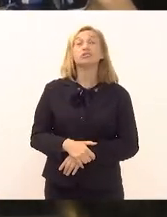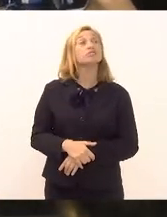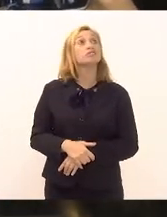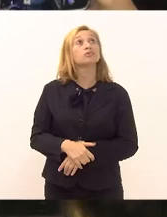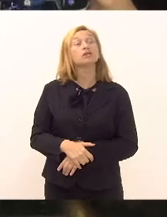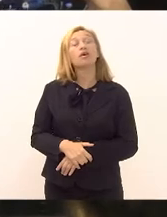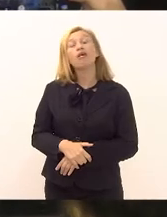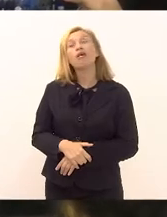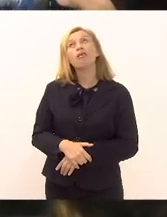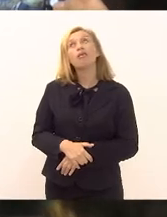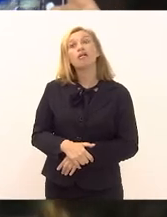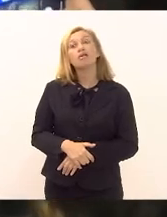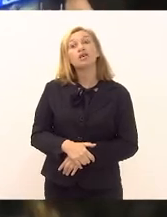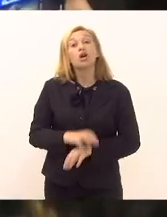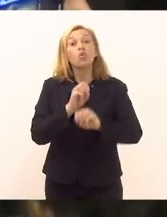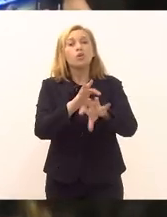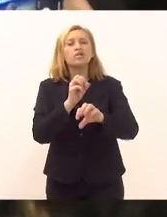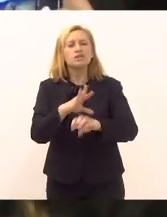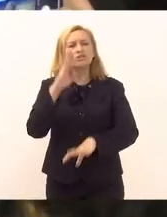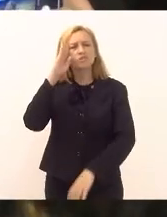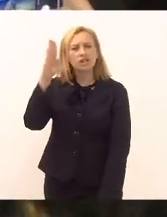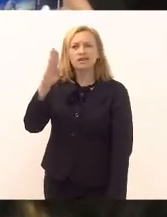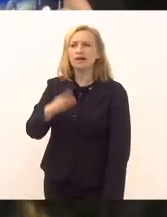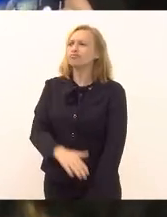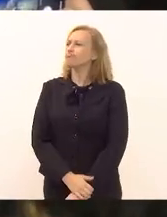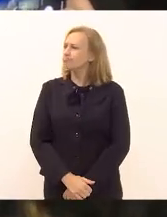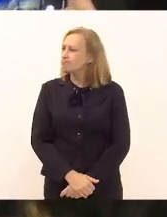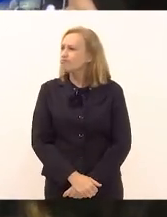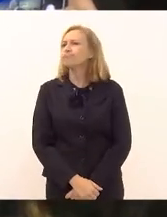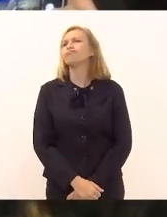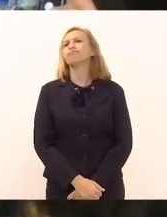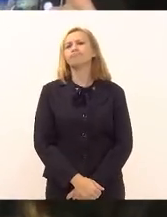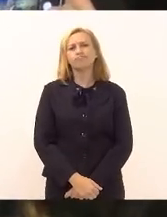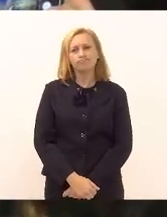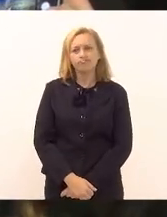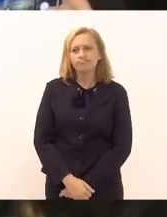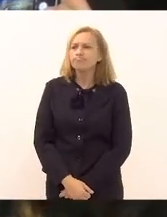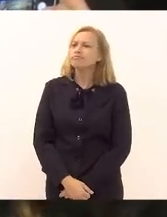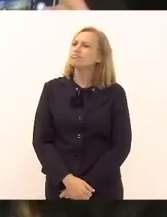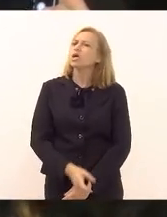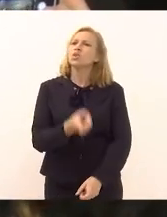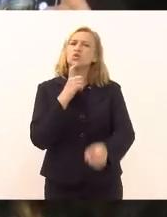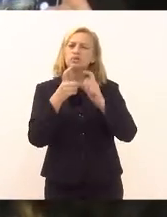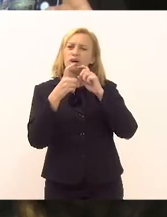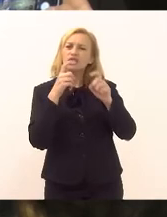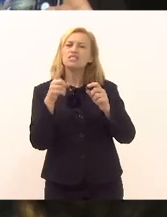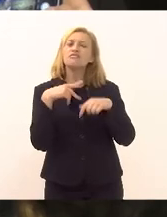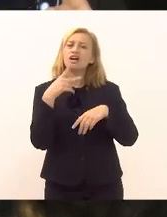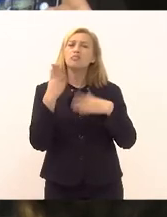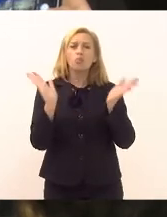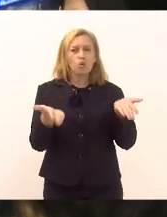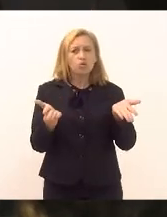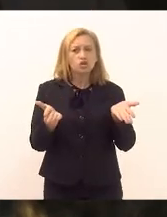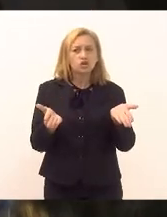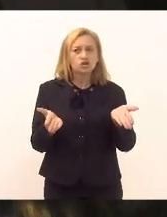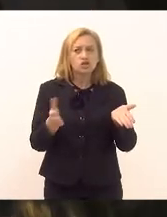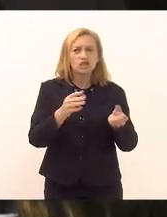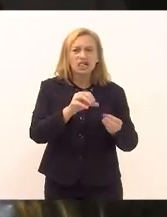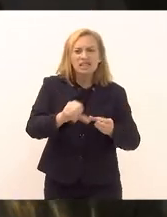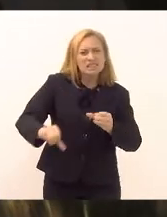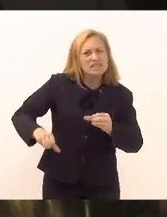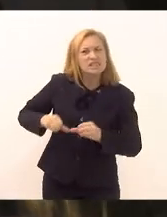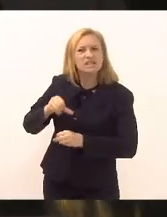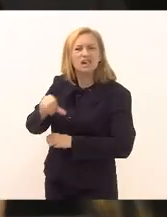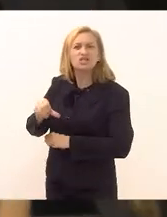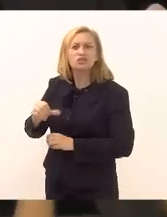sobre o ensino militar. O ensino militar. O debate que fazemos hoje aqui sobre a transformação